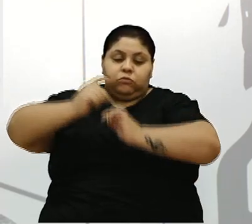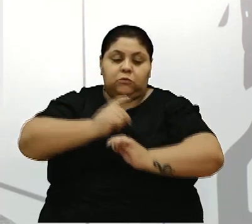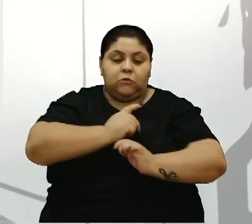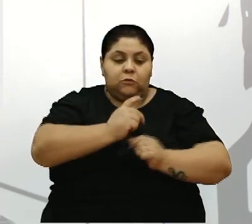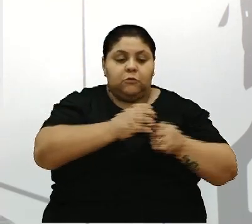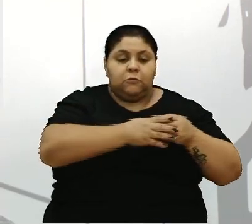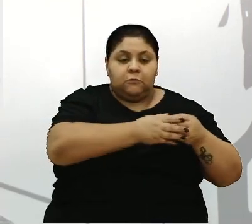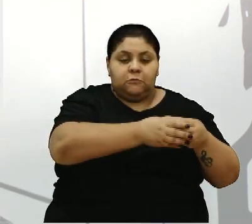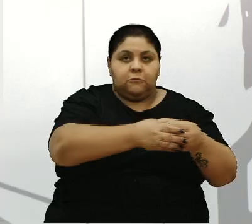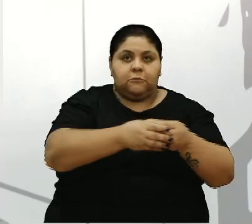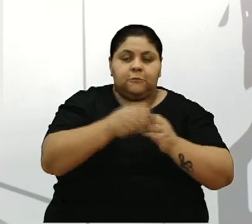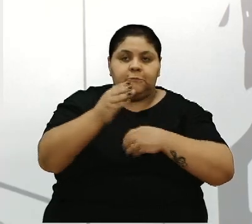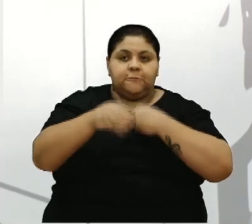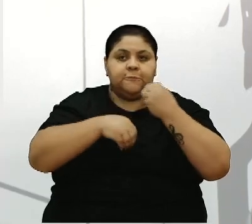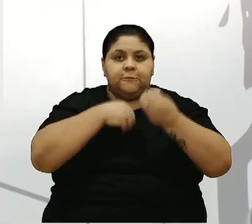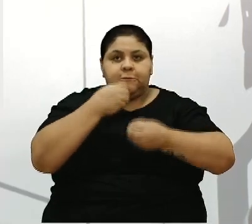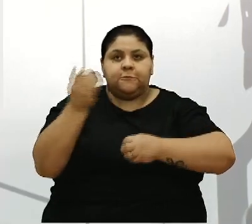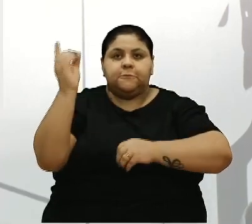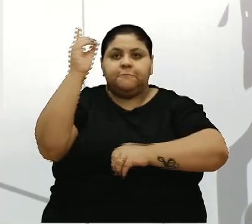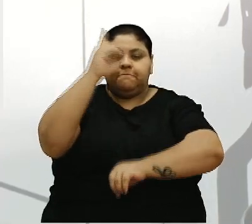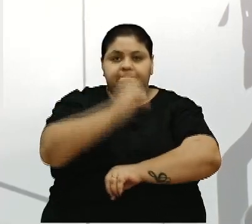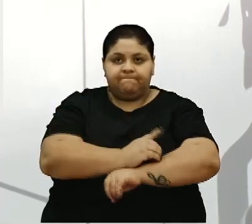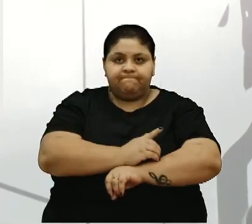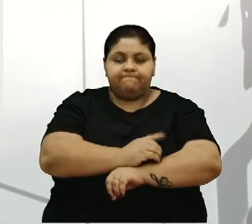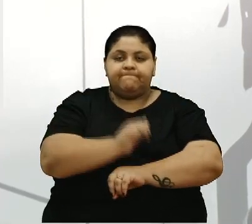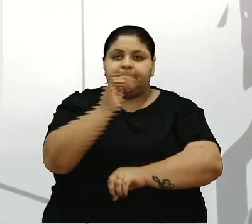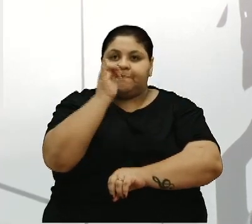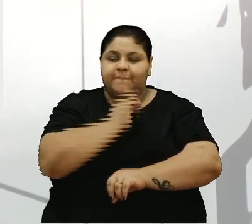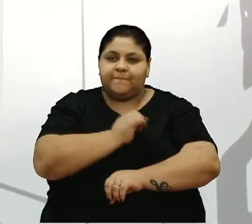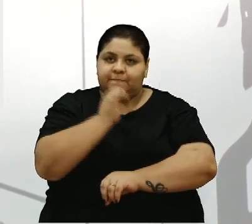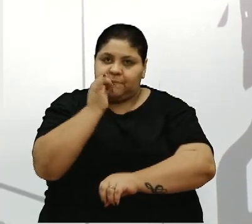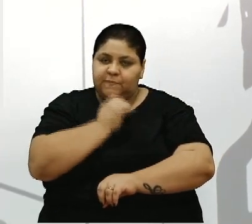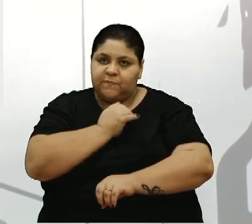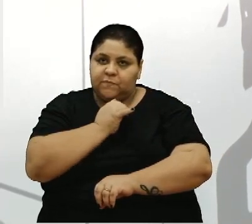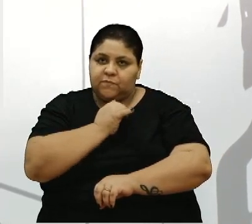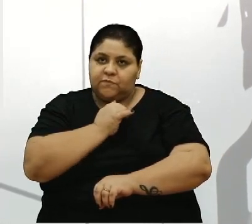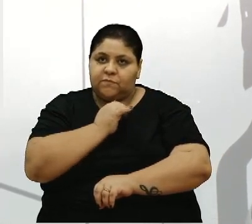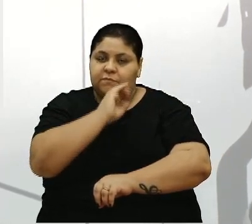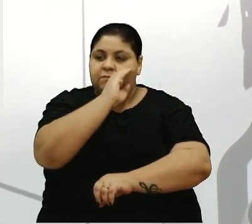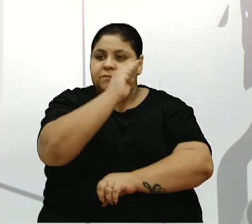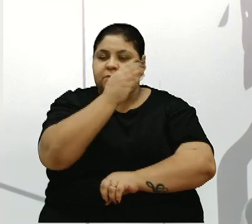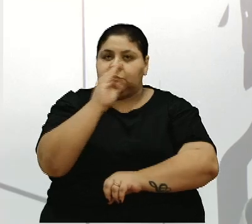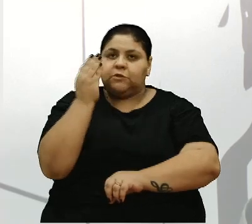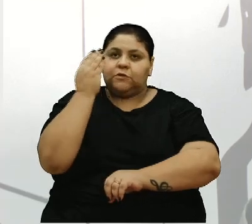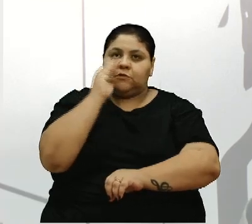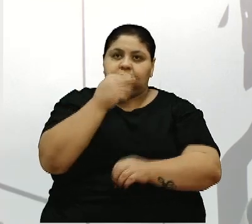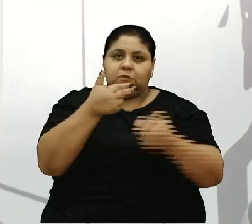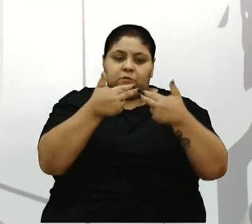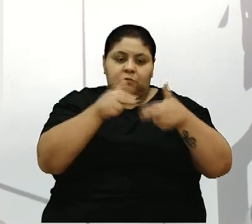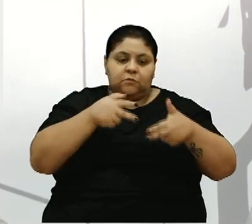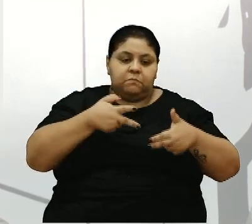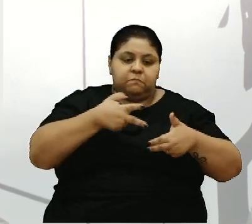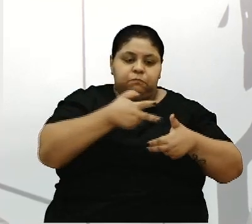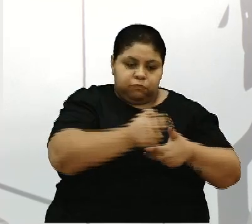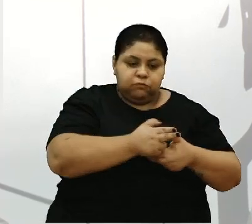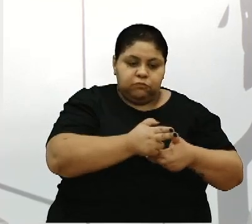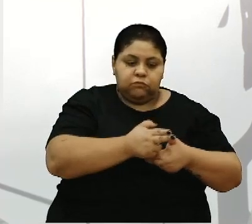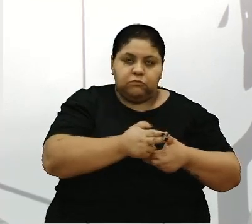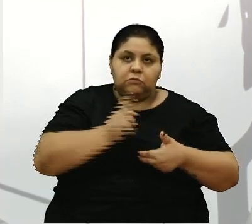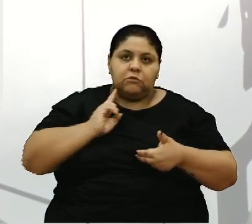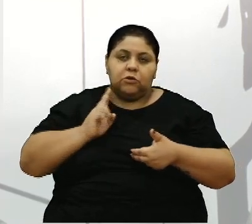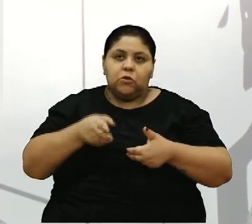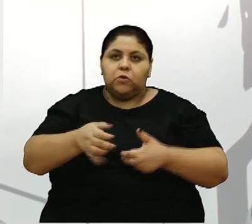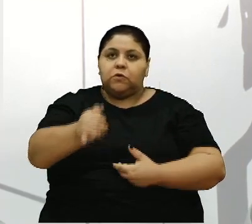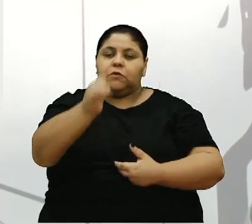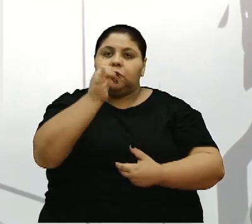Frente, senti naquele dia. Que esse exemplo da biblioteca inaugurada em São José do Ouro sirva de